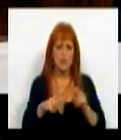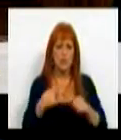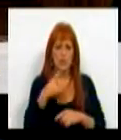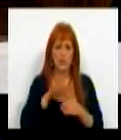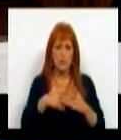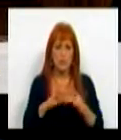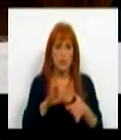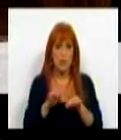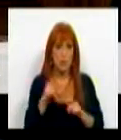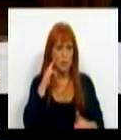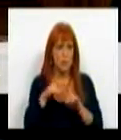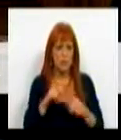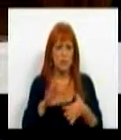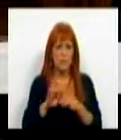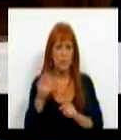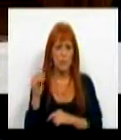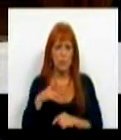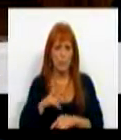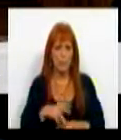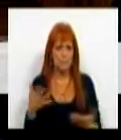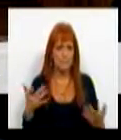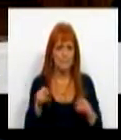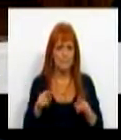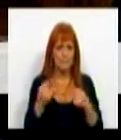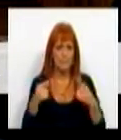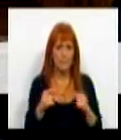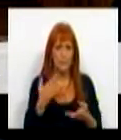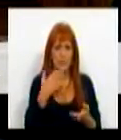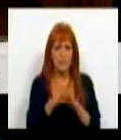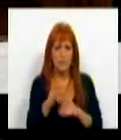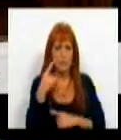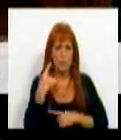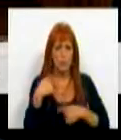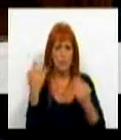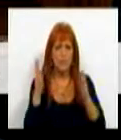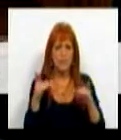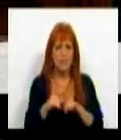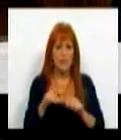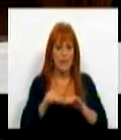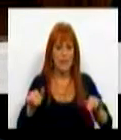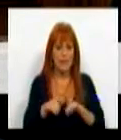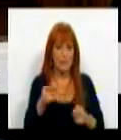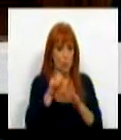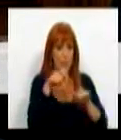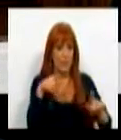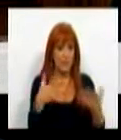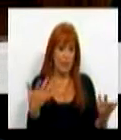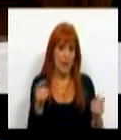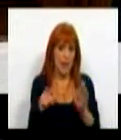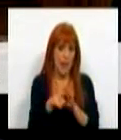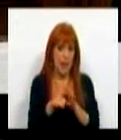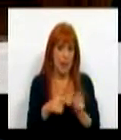no plano respondem no essencial aos objetivos que foram fixados pelo Banco de Portugal. Portanto, para haver a reutilização pública, ela tinha que ser ao nível do BANIF, é assim que a